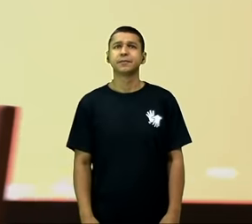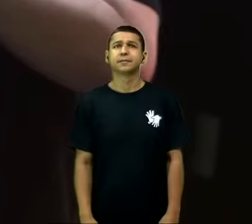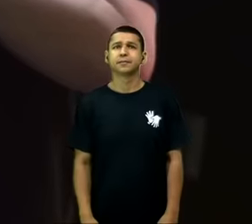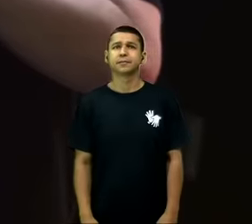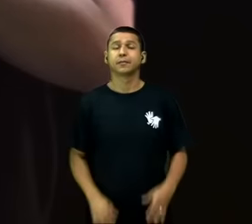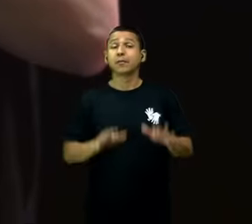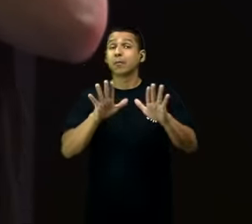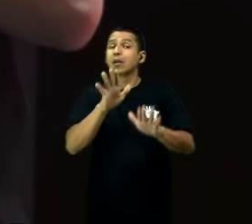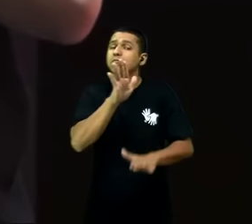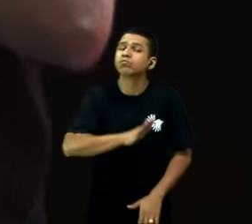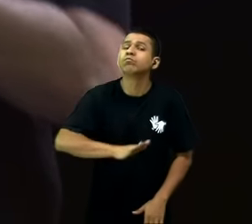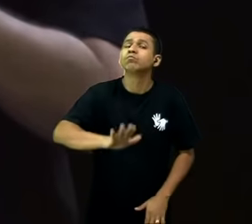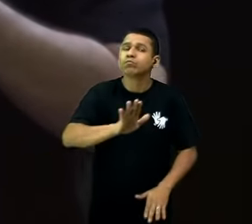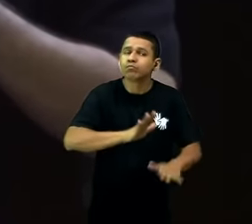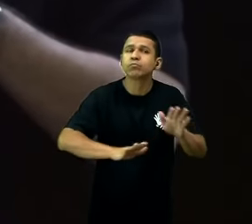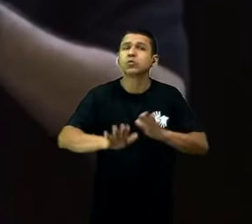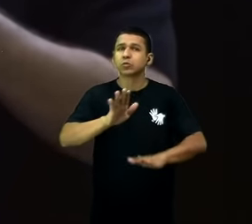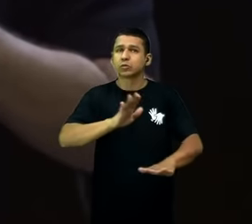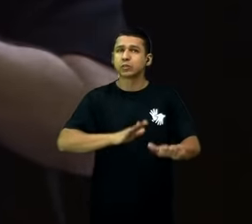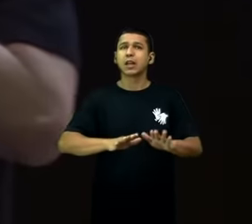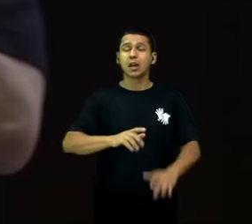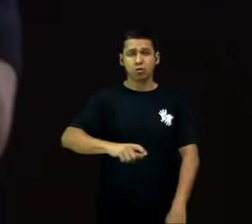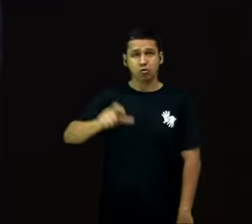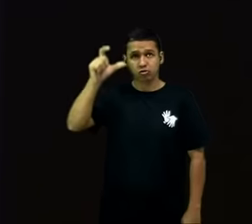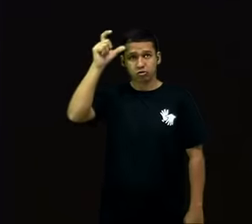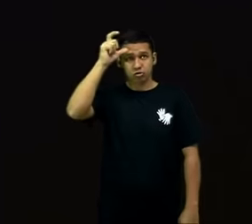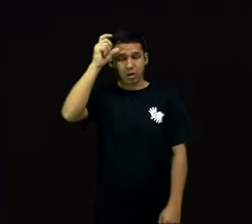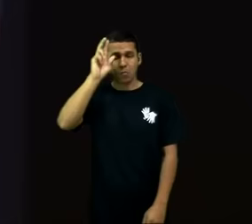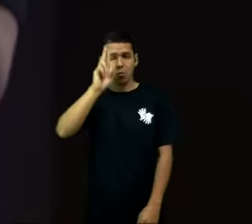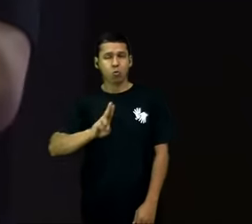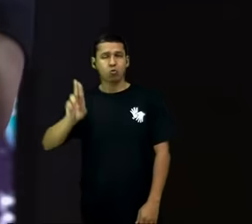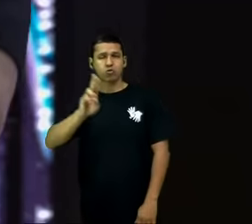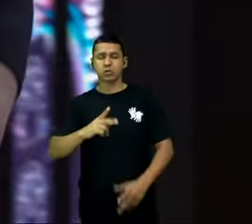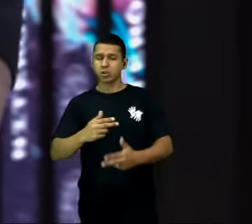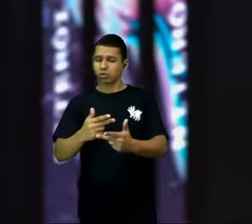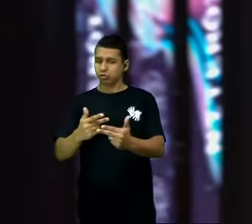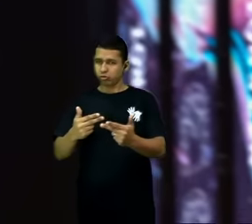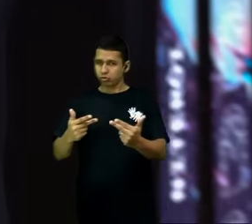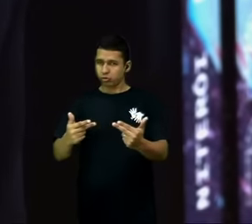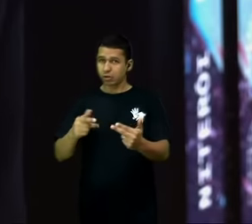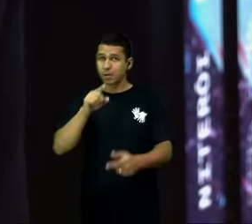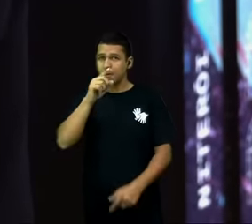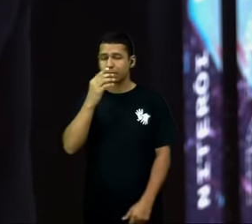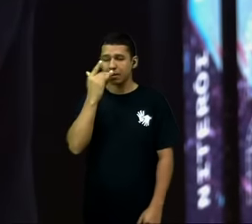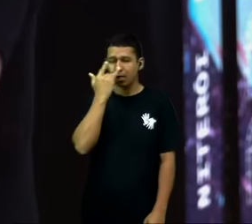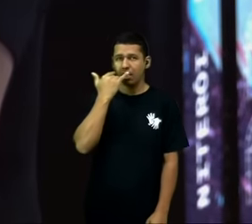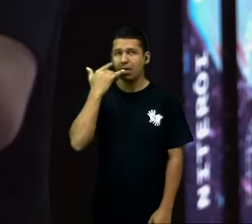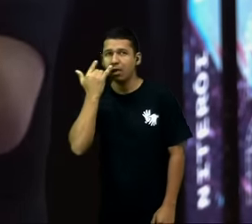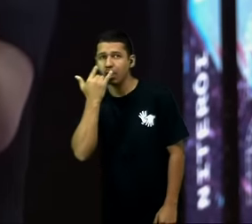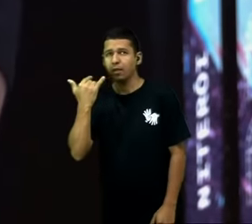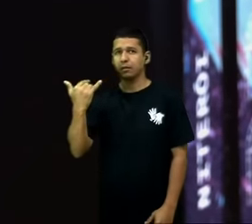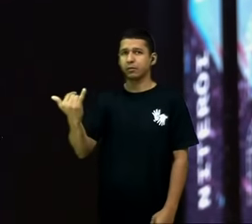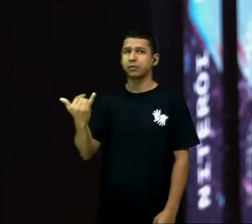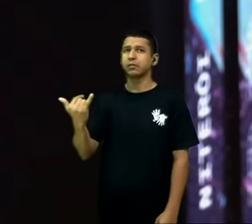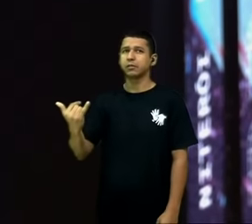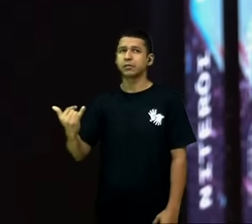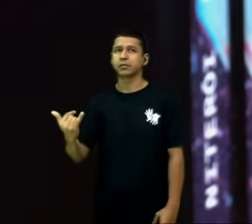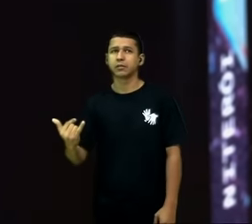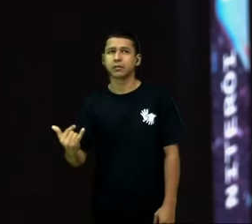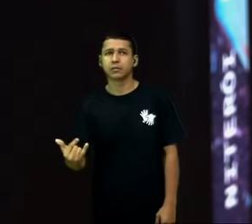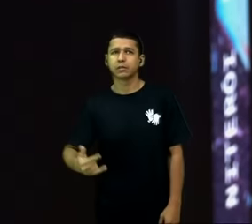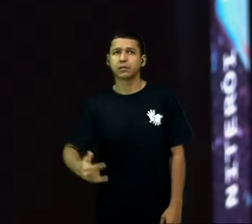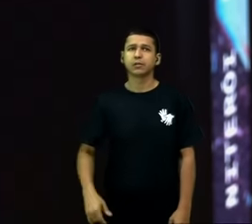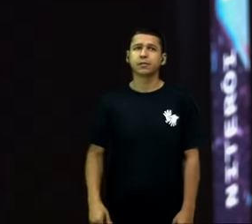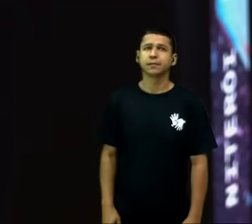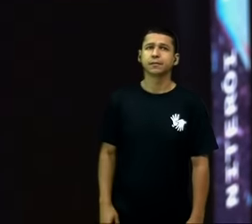Mas cuidado, o diabo usa demais casa de praia para distrair a gente. Porque quando que a gente tem tempo para ir para casa de praia? É por isso que eu fiz uma igreja em Búzios e Cabo